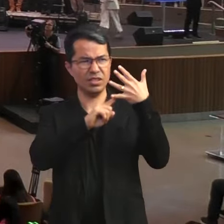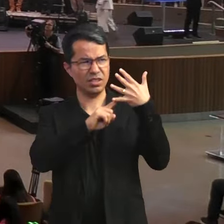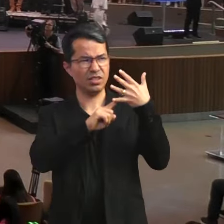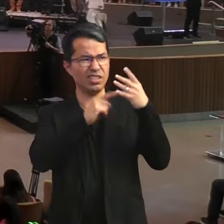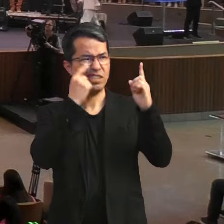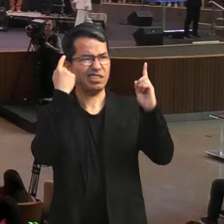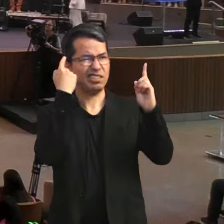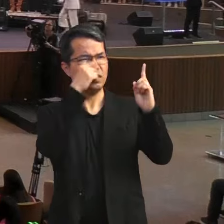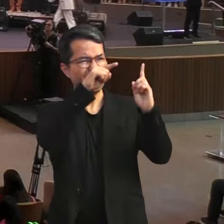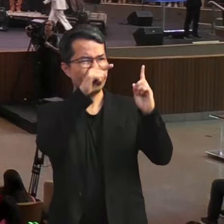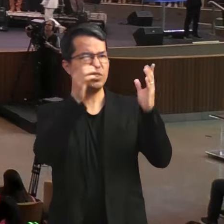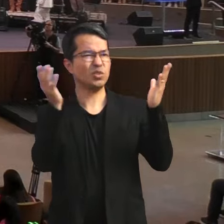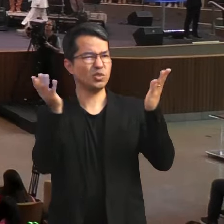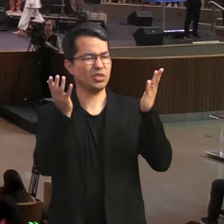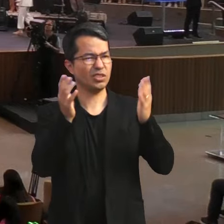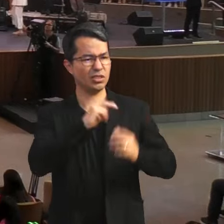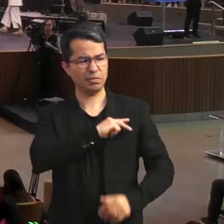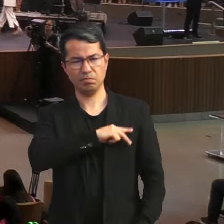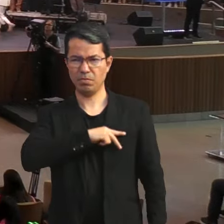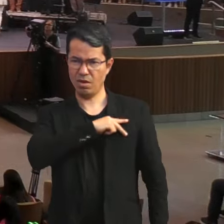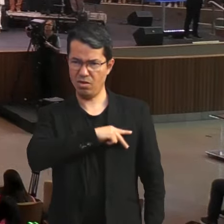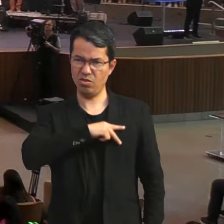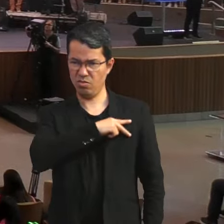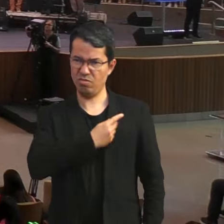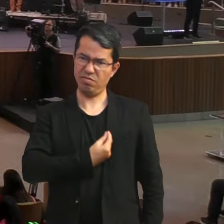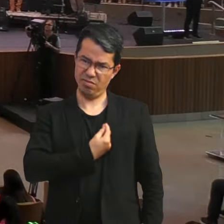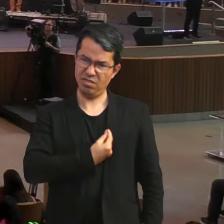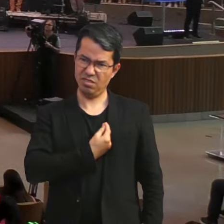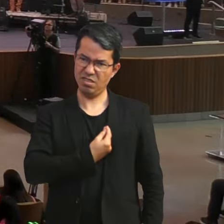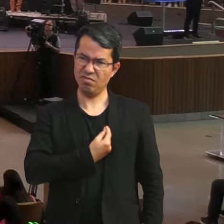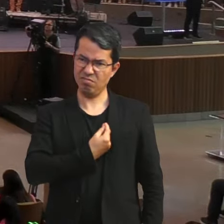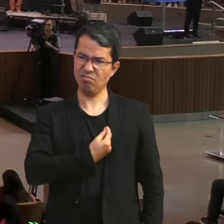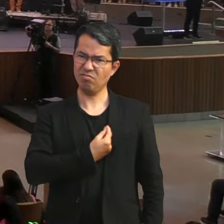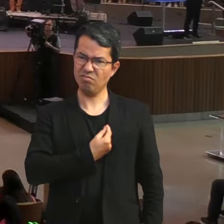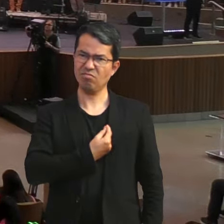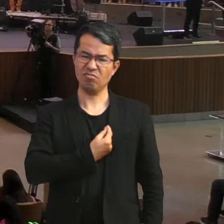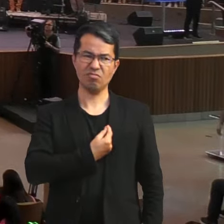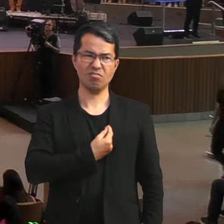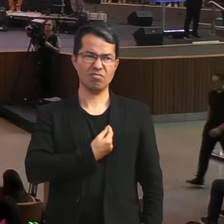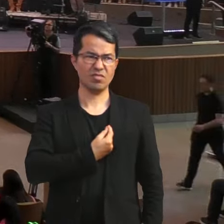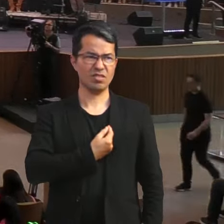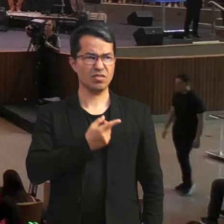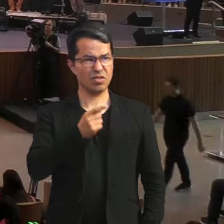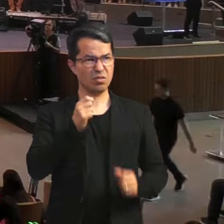fechados el obg